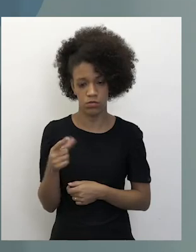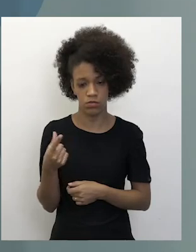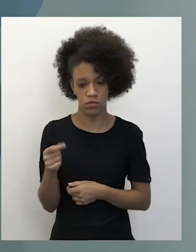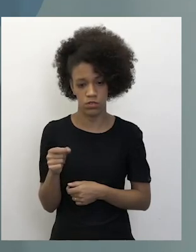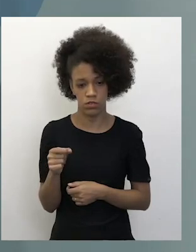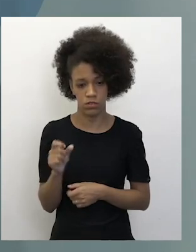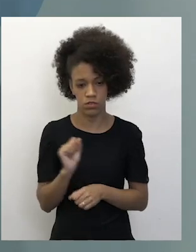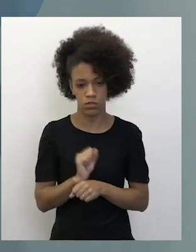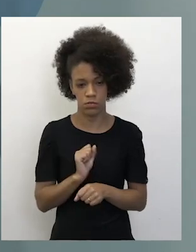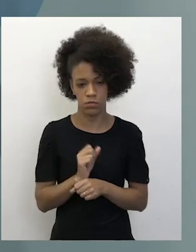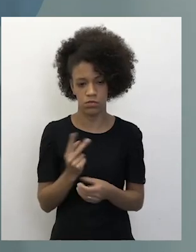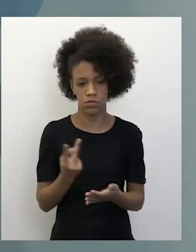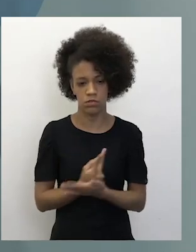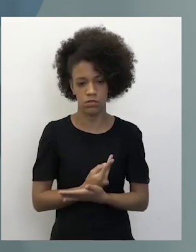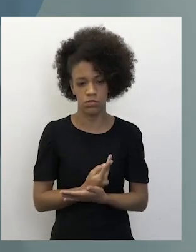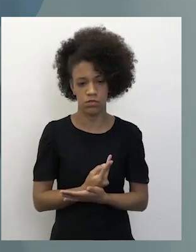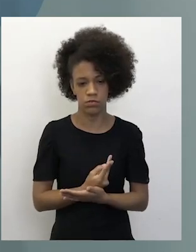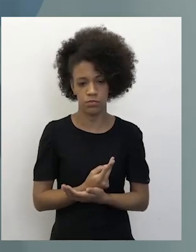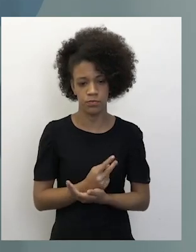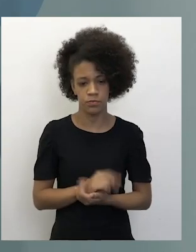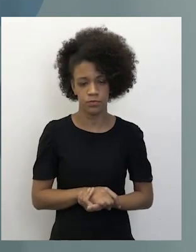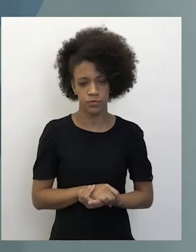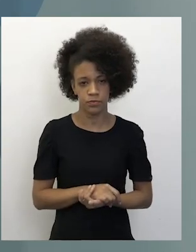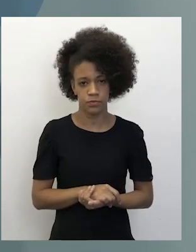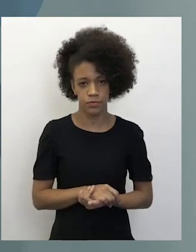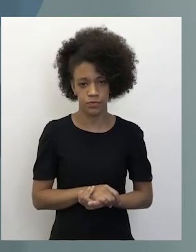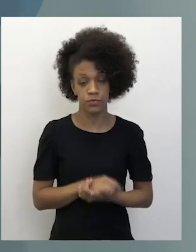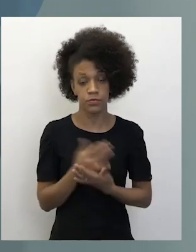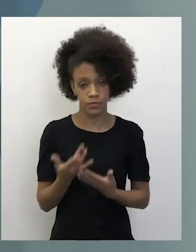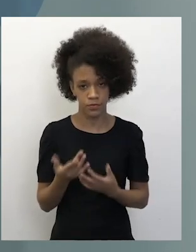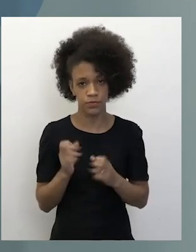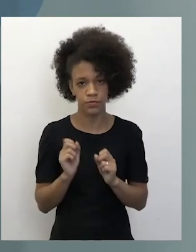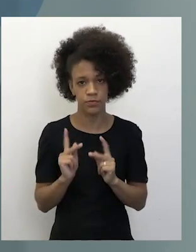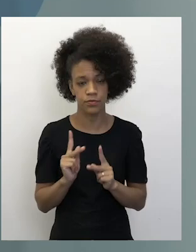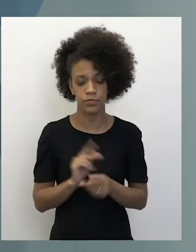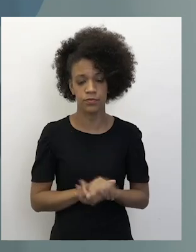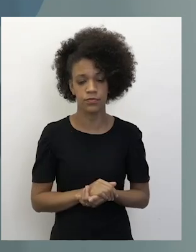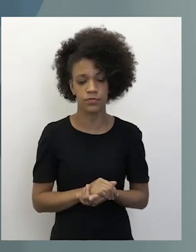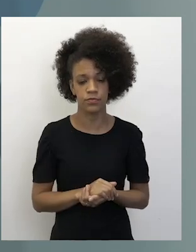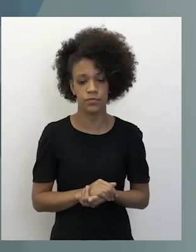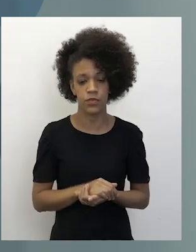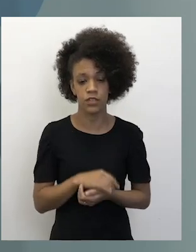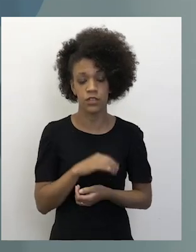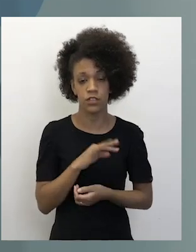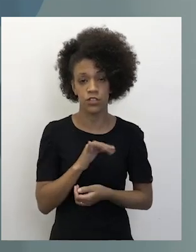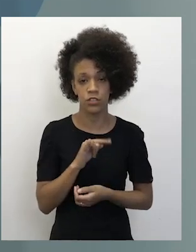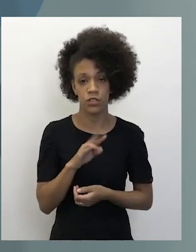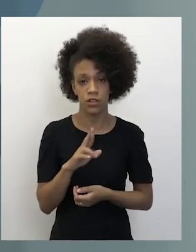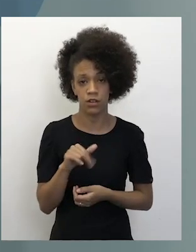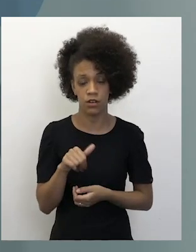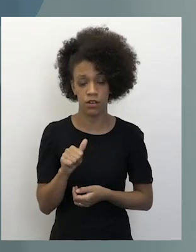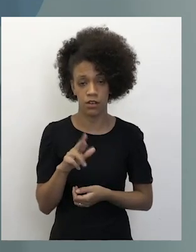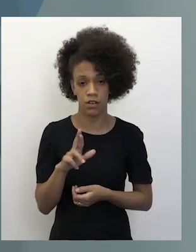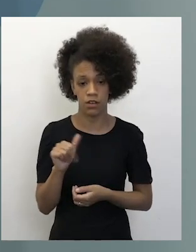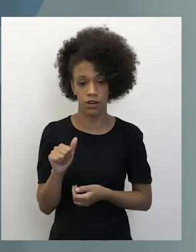123456789 e é uma coisa um dois três Ah tá aqui olha só tirar a porque eu não tenho aqui ó você não junta